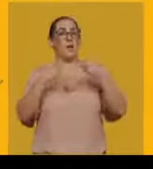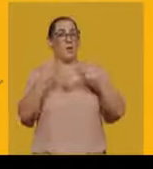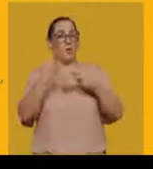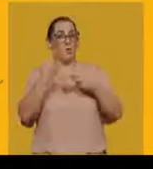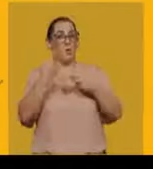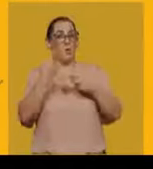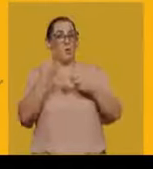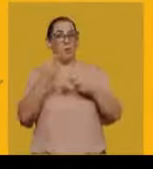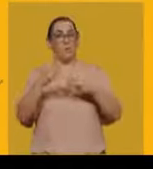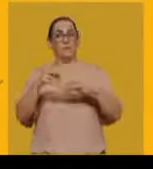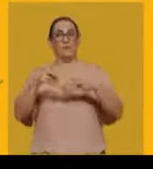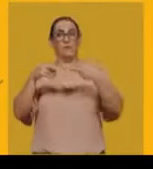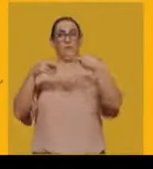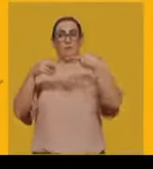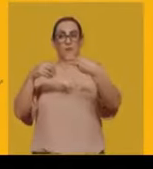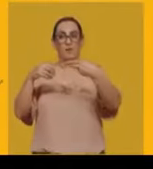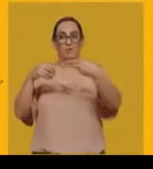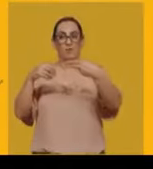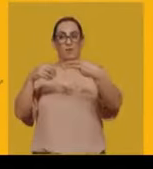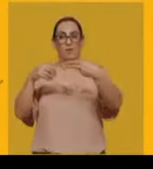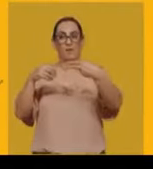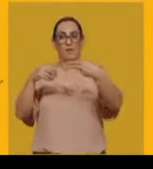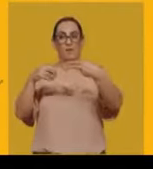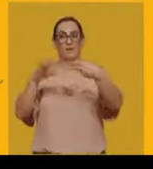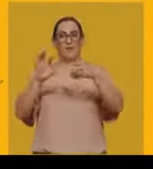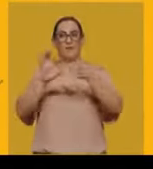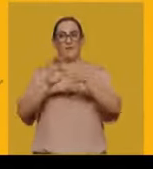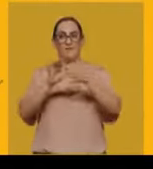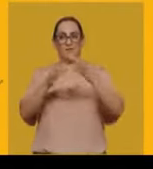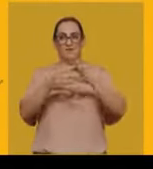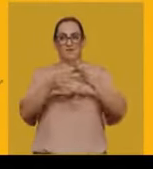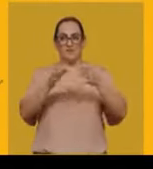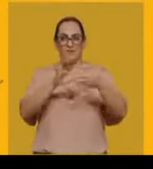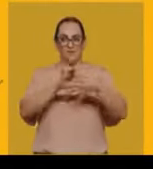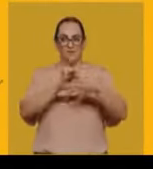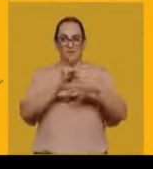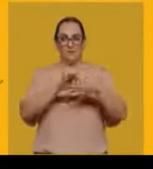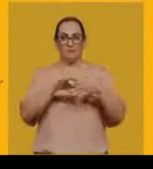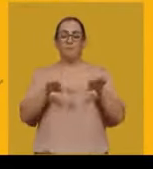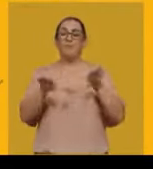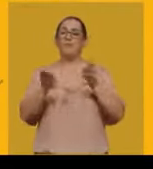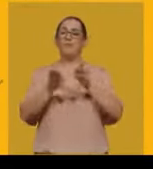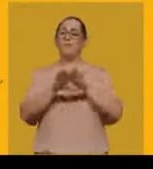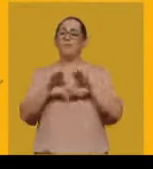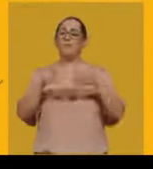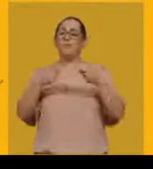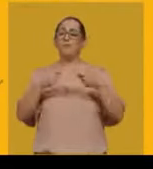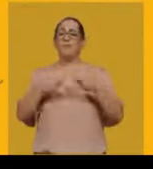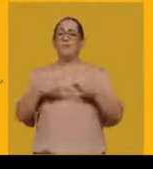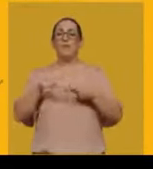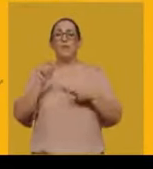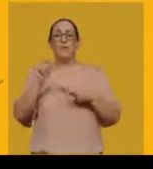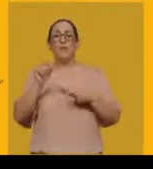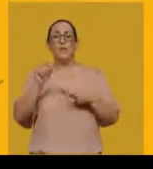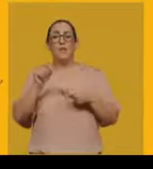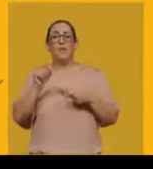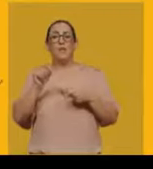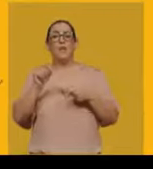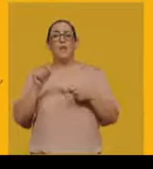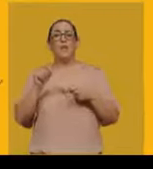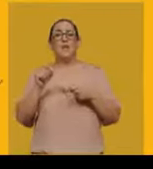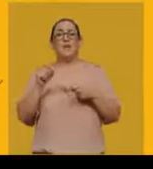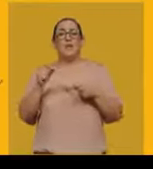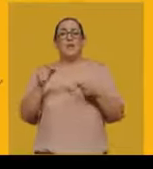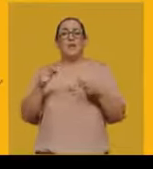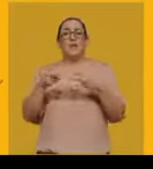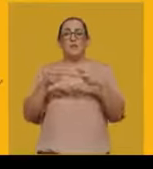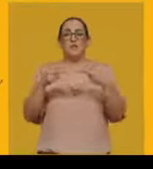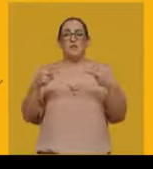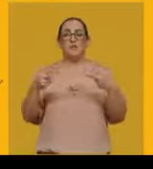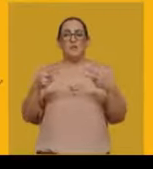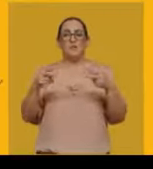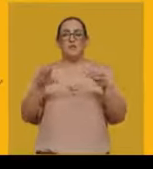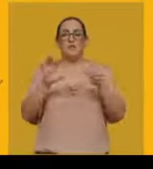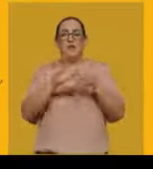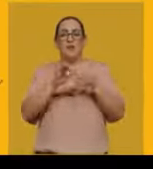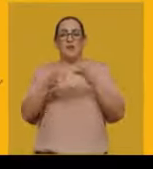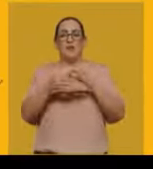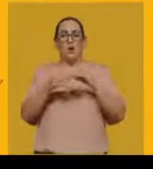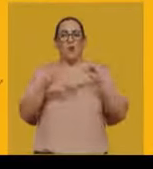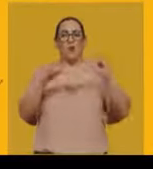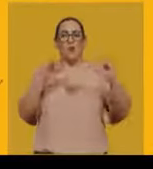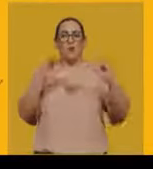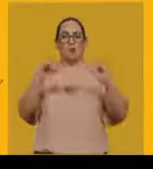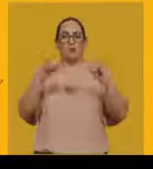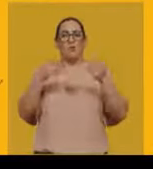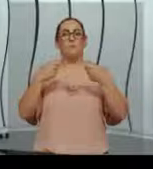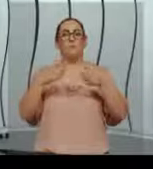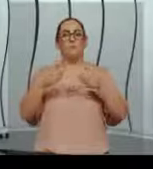os ligantes a esses carbonos sejam diferentes. Bom, pela imagem vai facilitar. Se